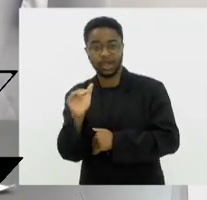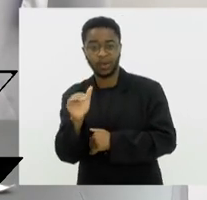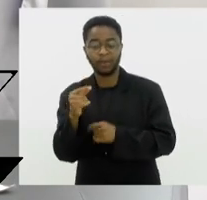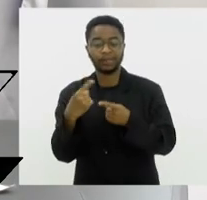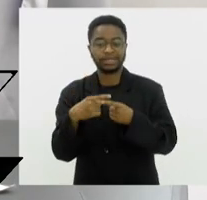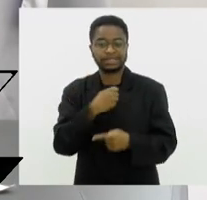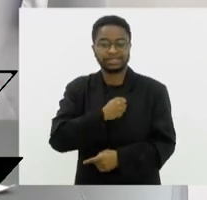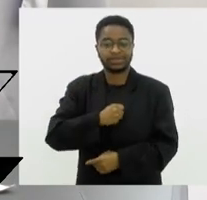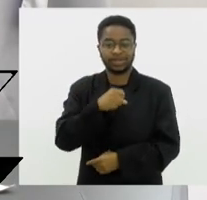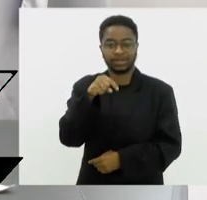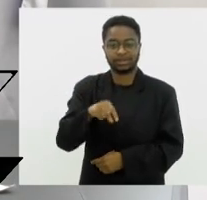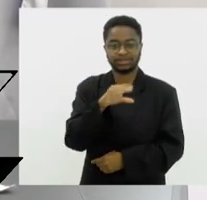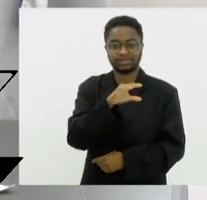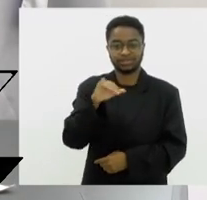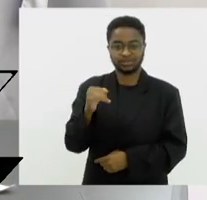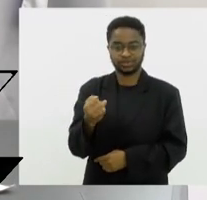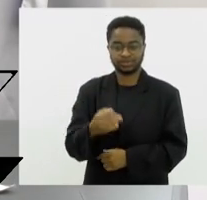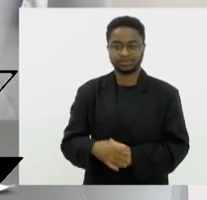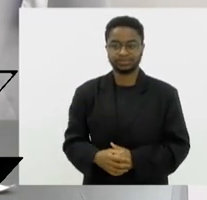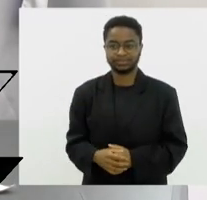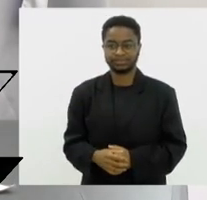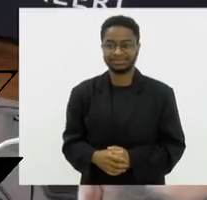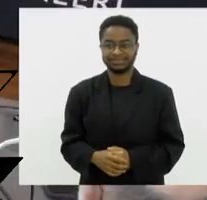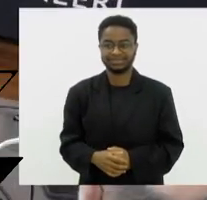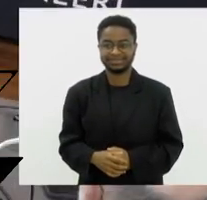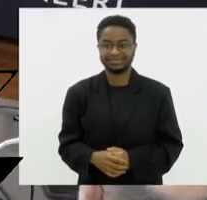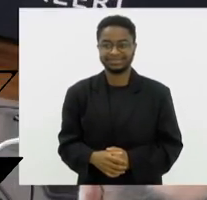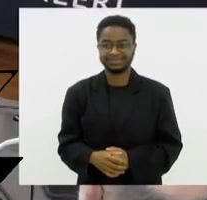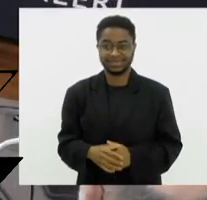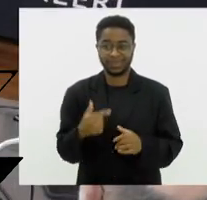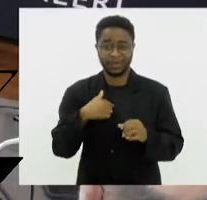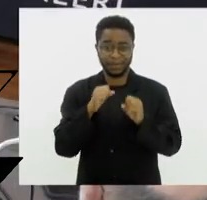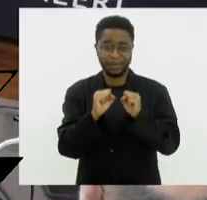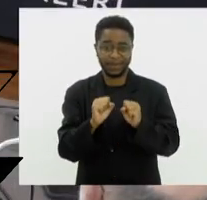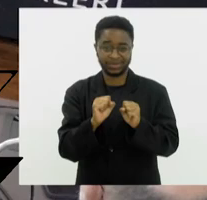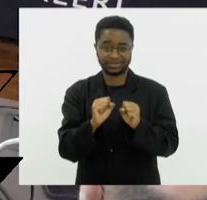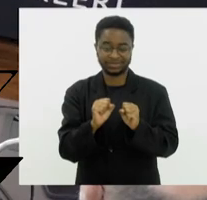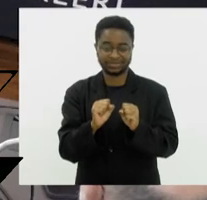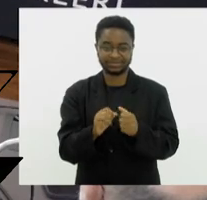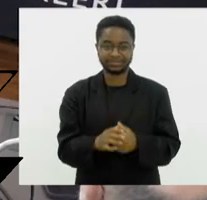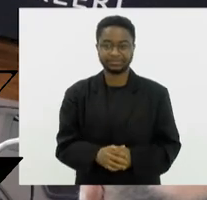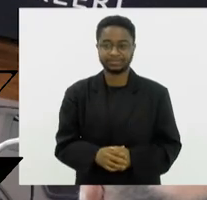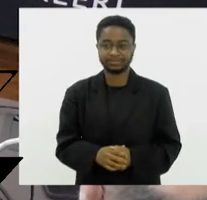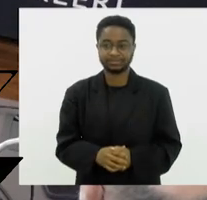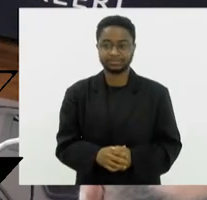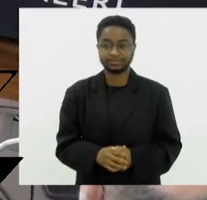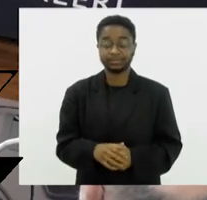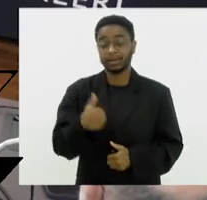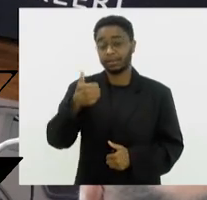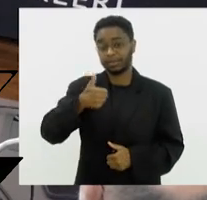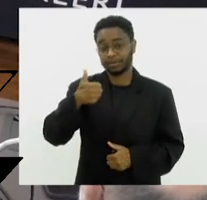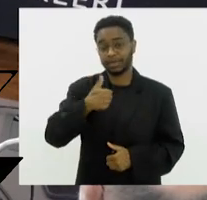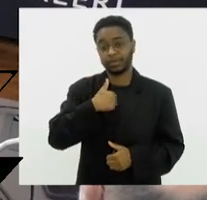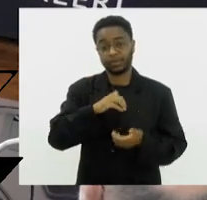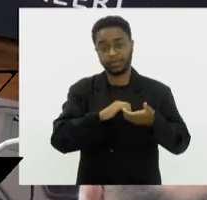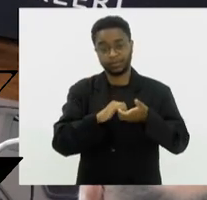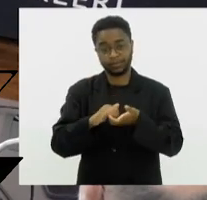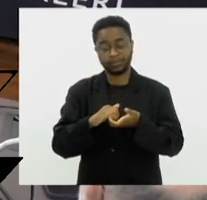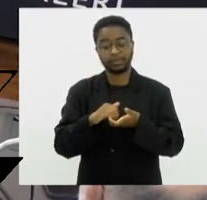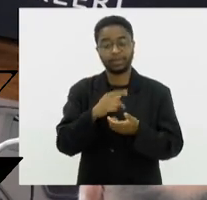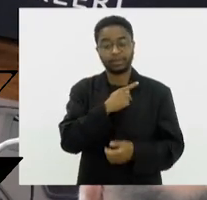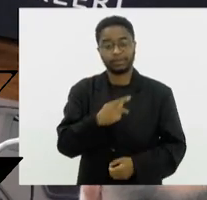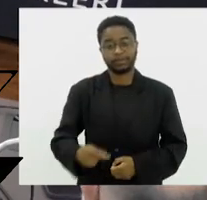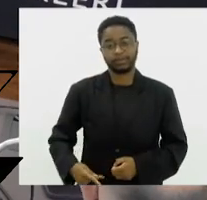CCJ. Aqui, presidente, você se permite? Lógico. Aqui. Primeiro, saudar o presidente Rodrigo